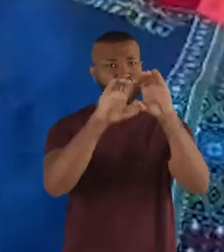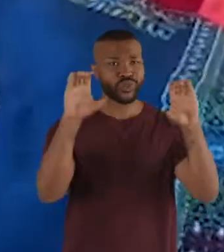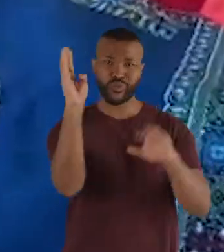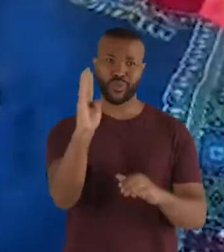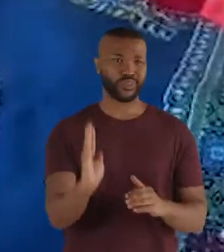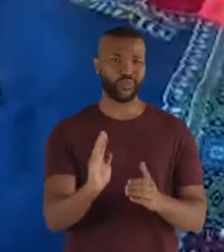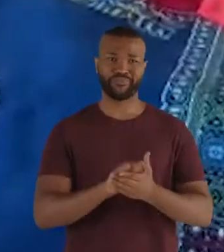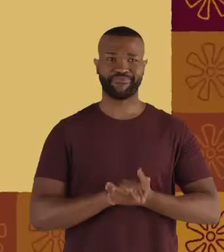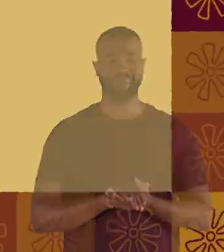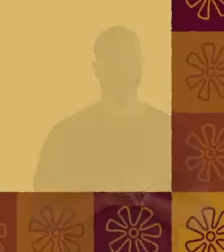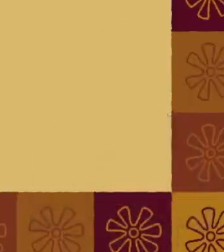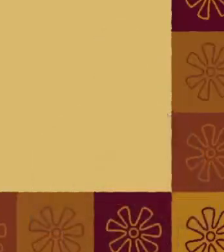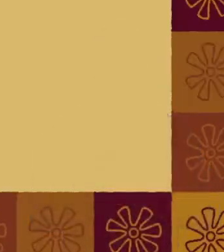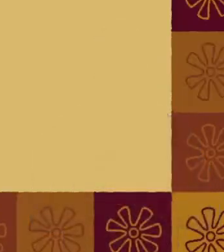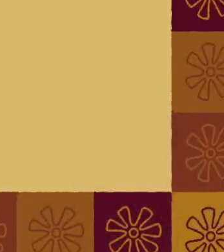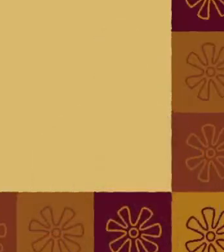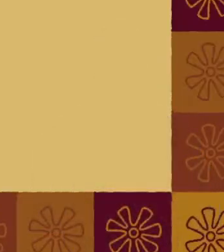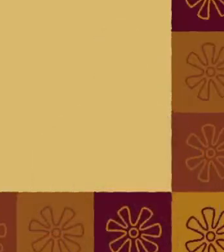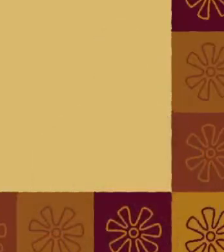o horizonte do Brasil.